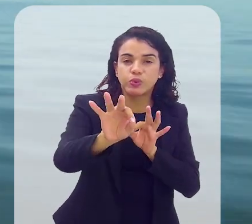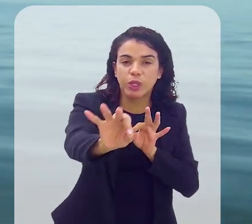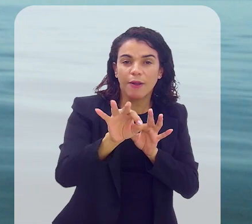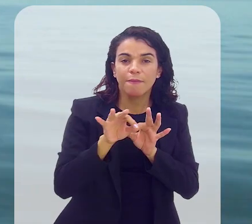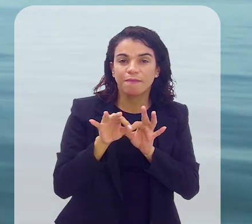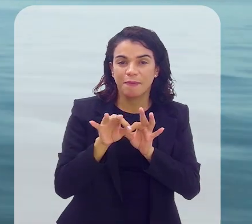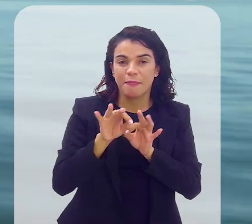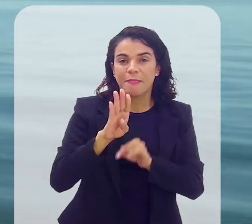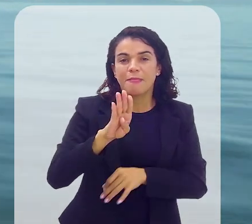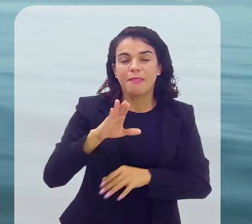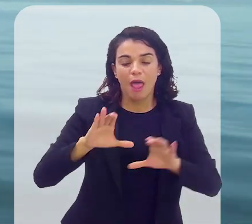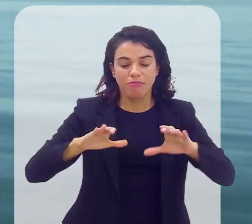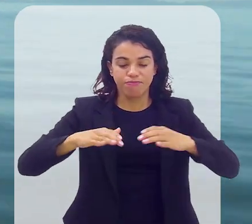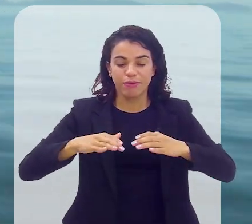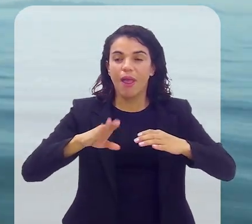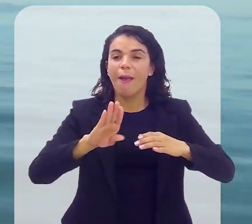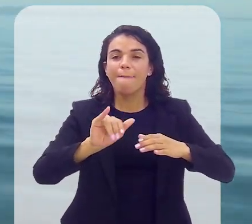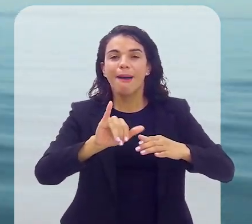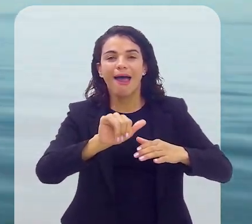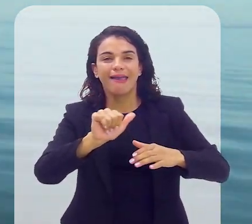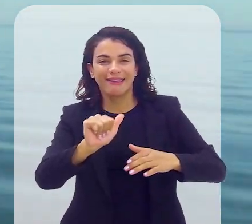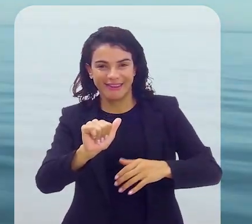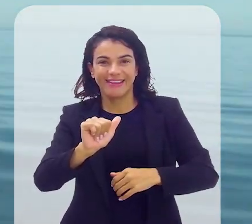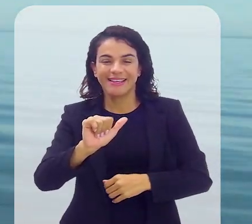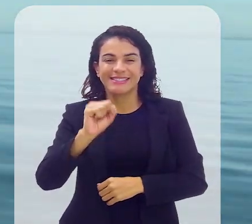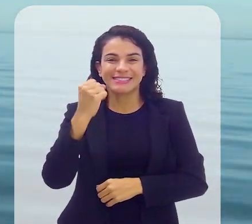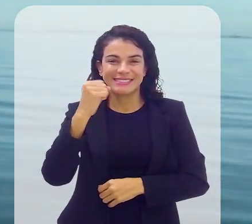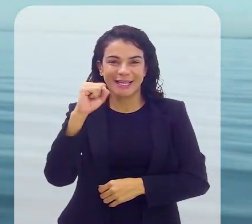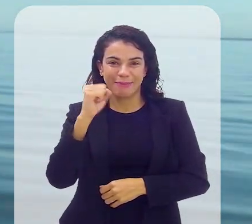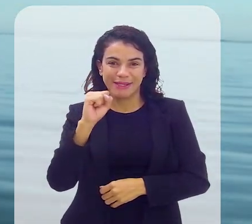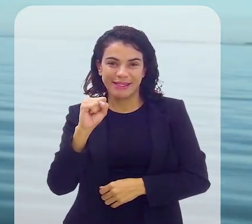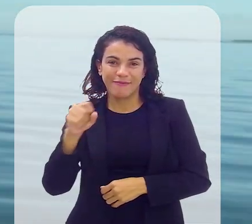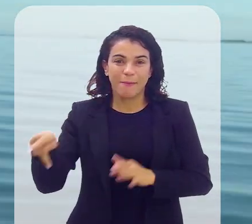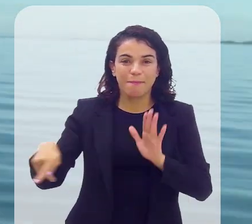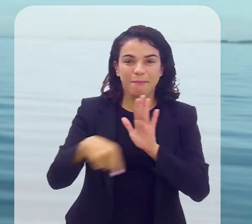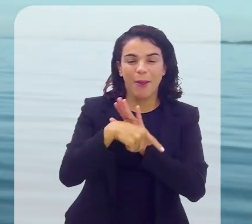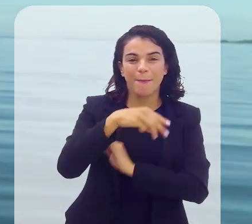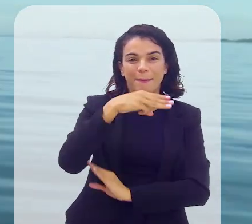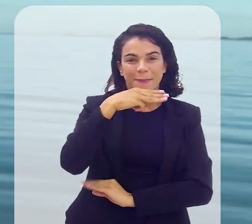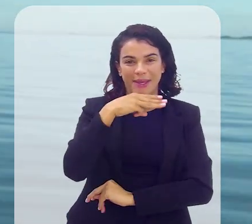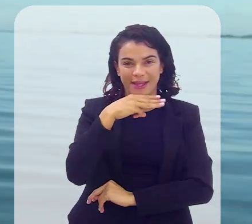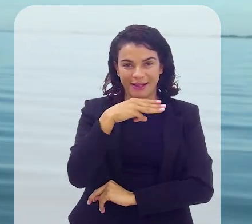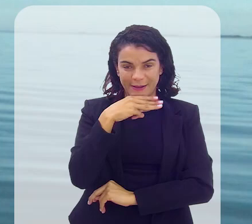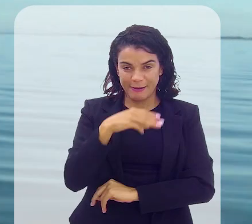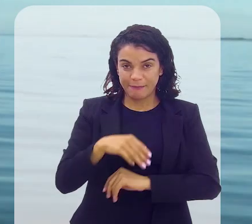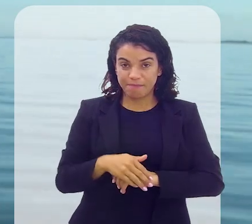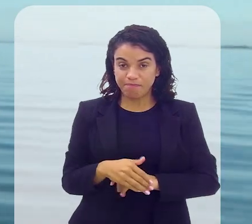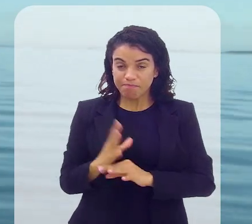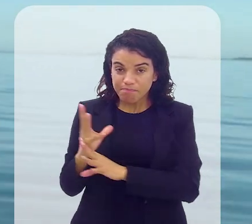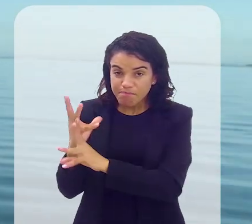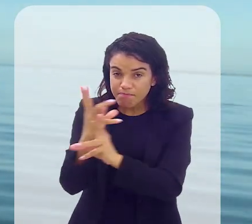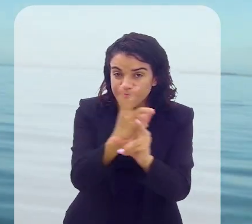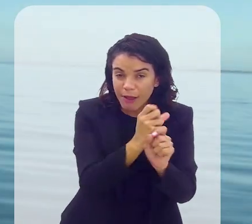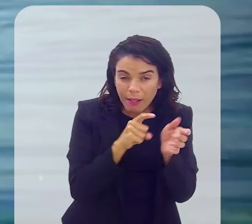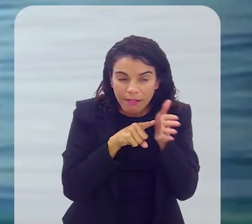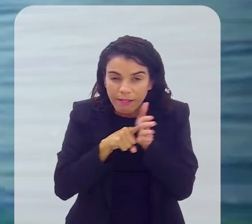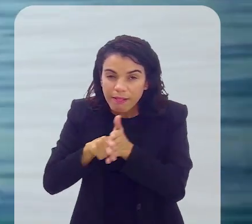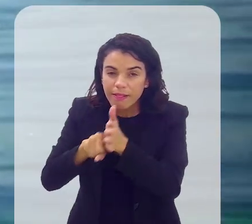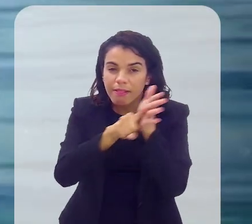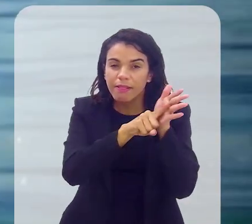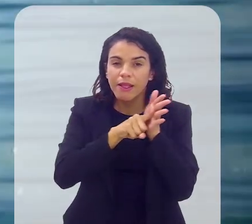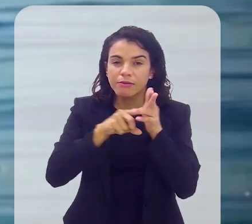km² da Baía de Sepetiba. Não à toa é considerado patrimônio natural de Mangaratiba. E análises dos animais